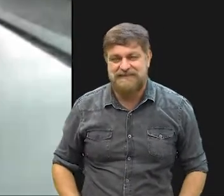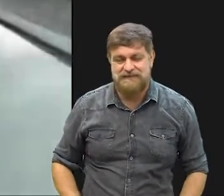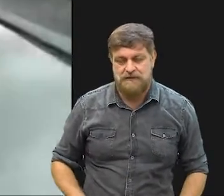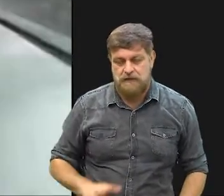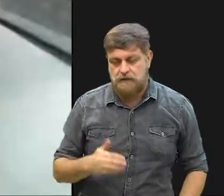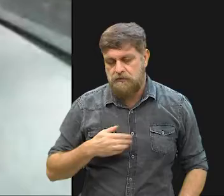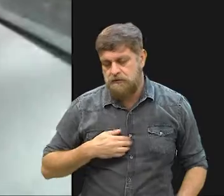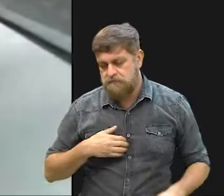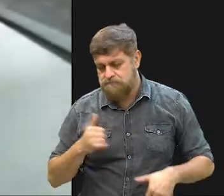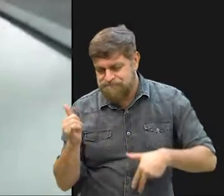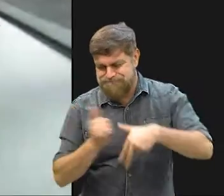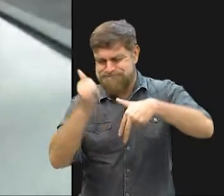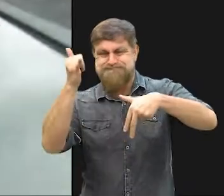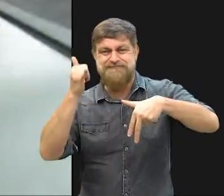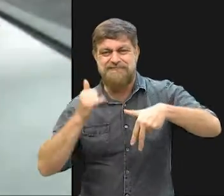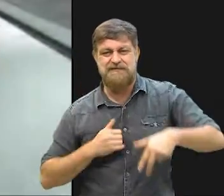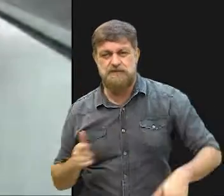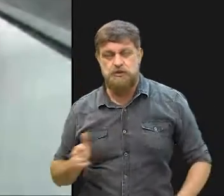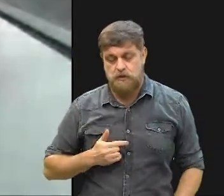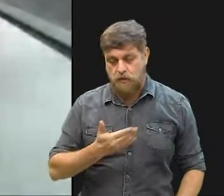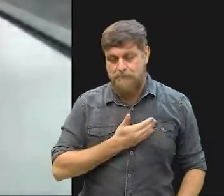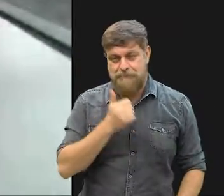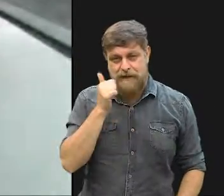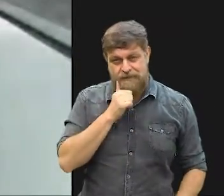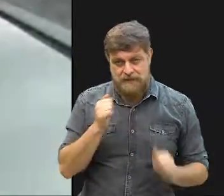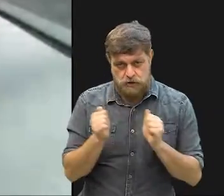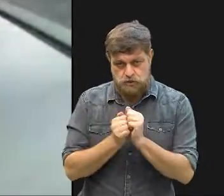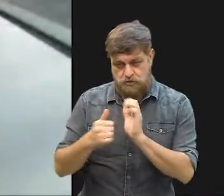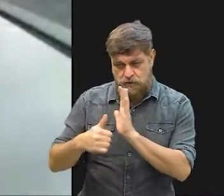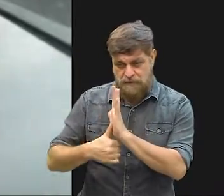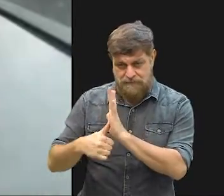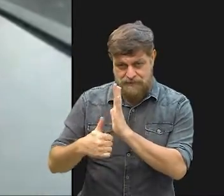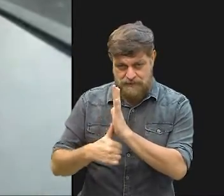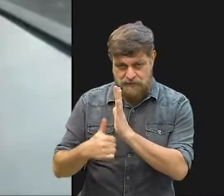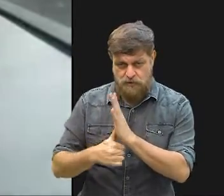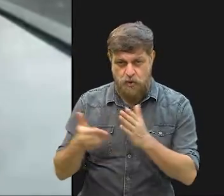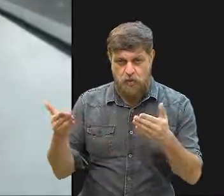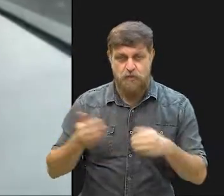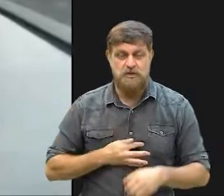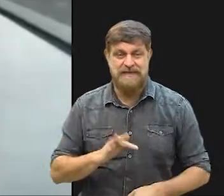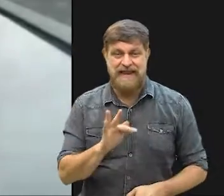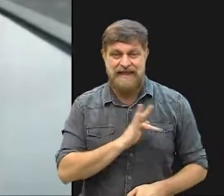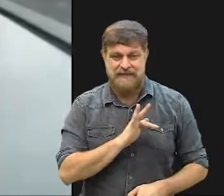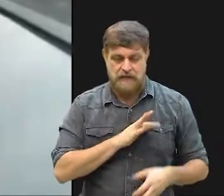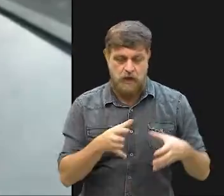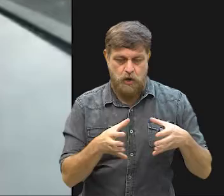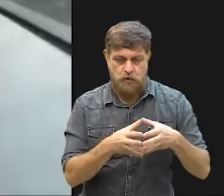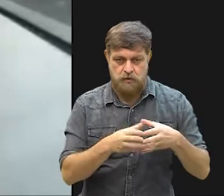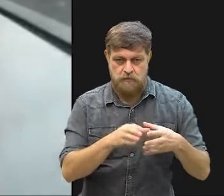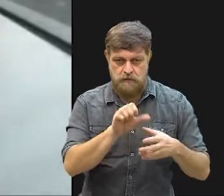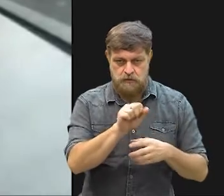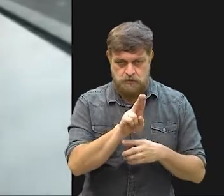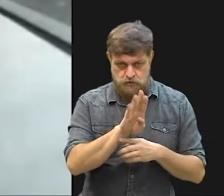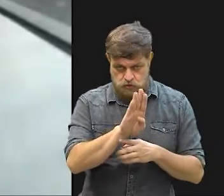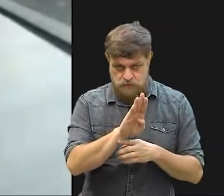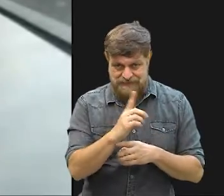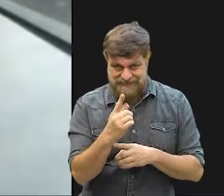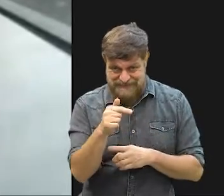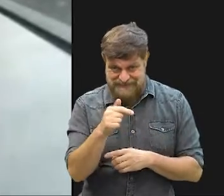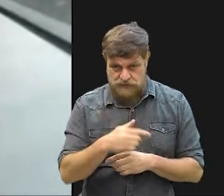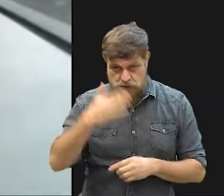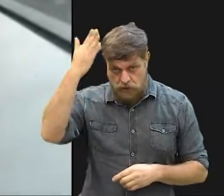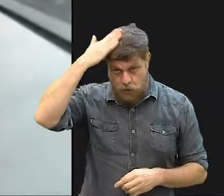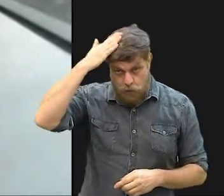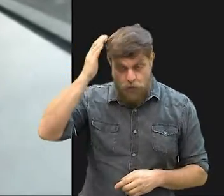eu me machuquei, eu tinha uma amiga que jogava comigo no clube. Hoje ela é treinadora da seleção sub-17 do Brasil, ela é de